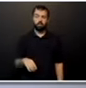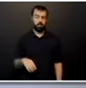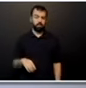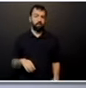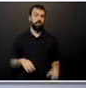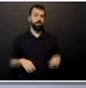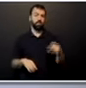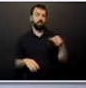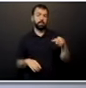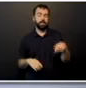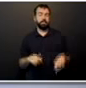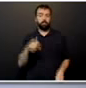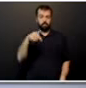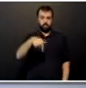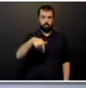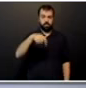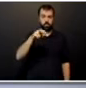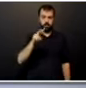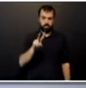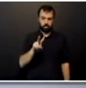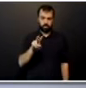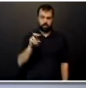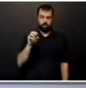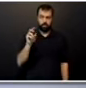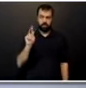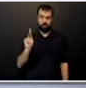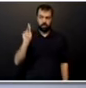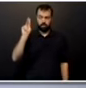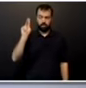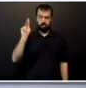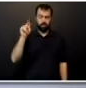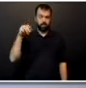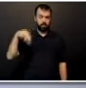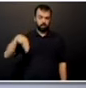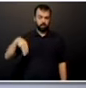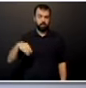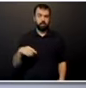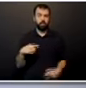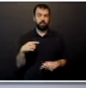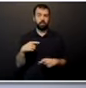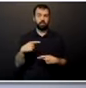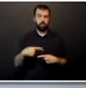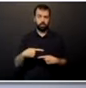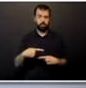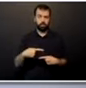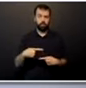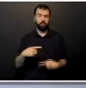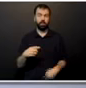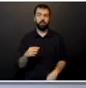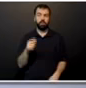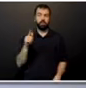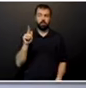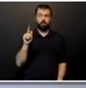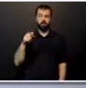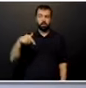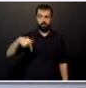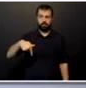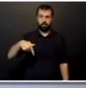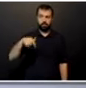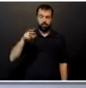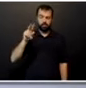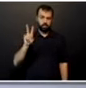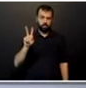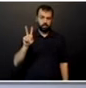7200000 cm e olá seguindo importante analisar a escala